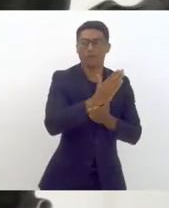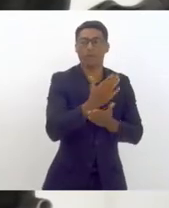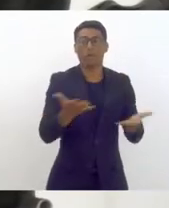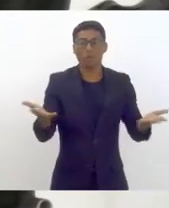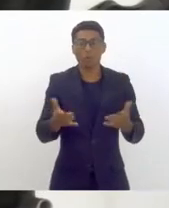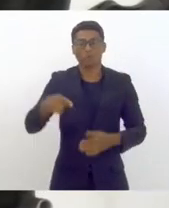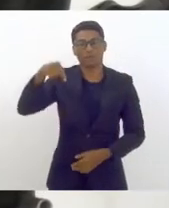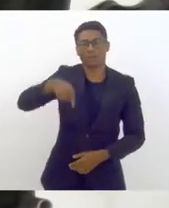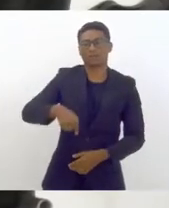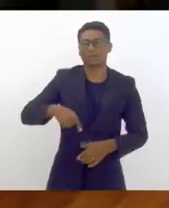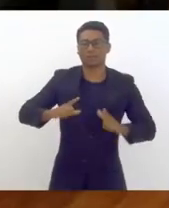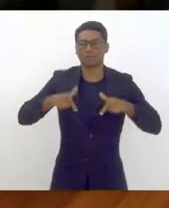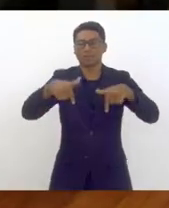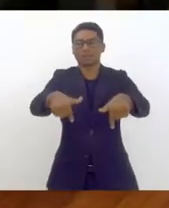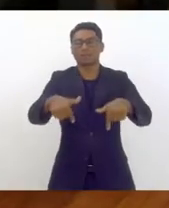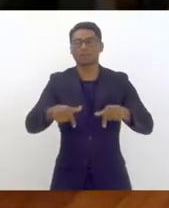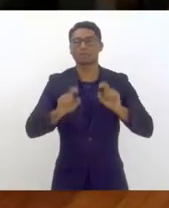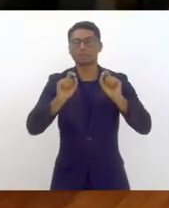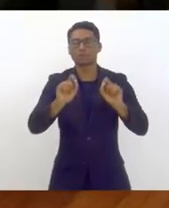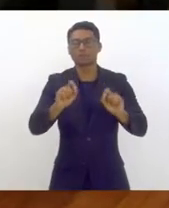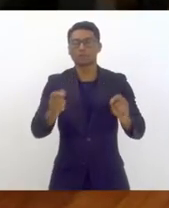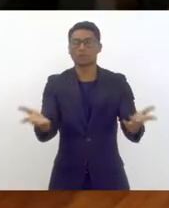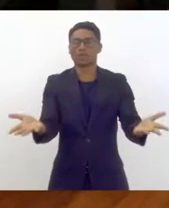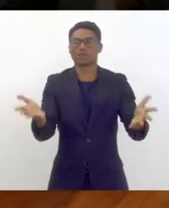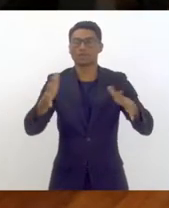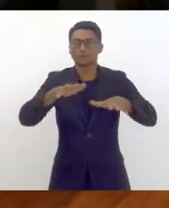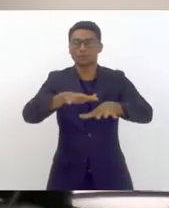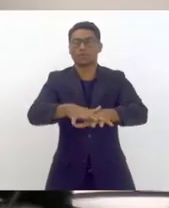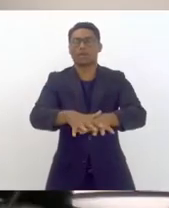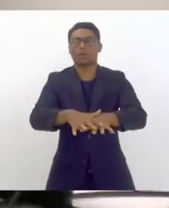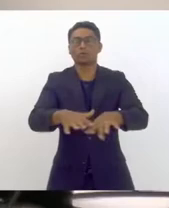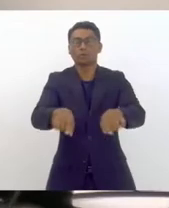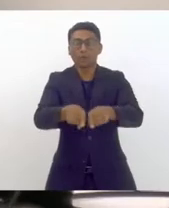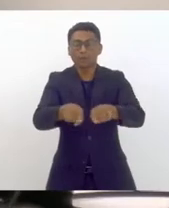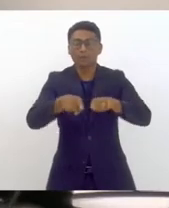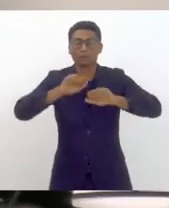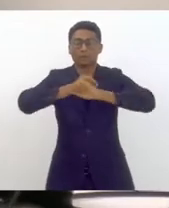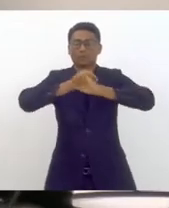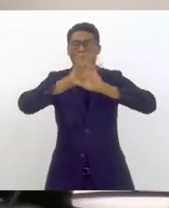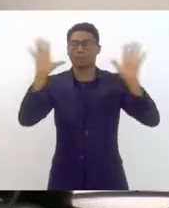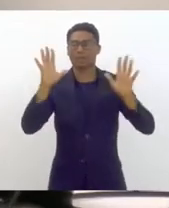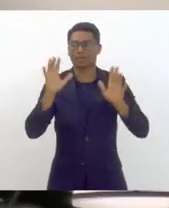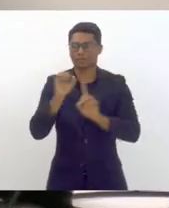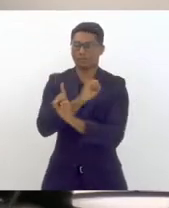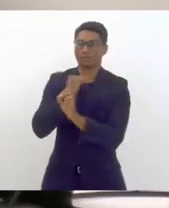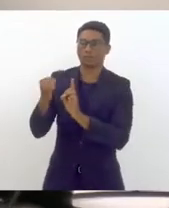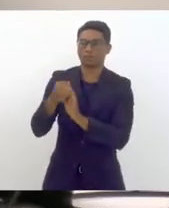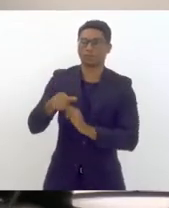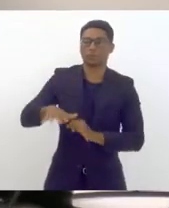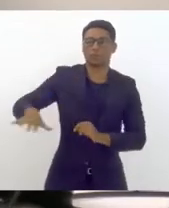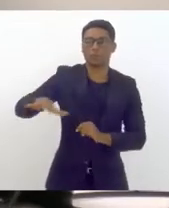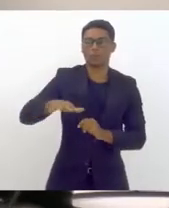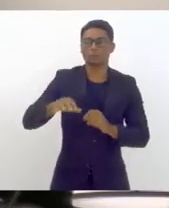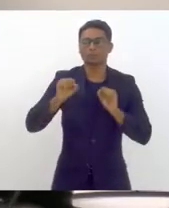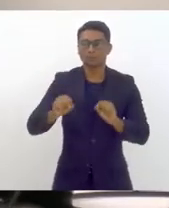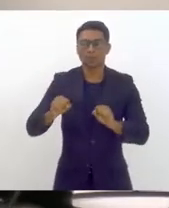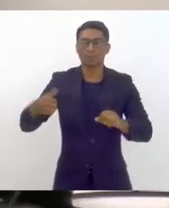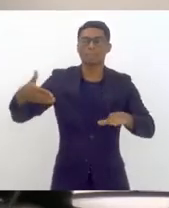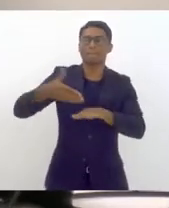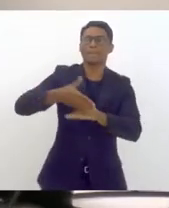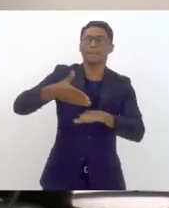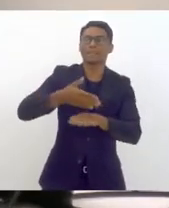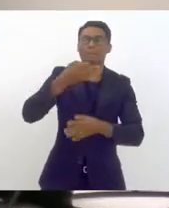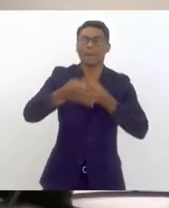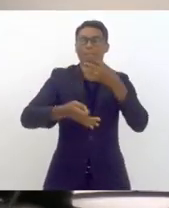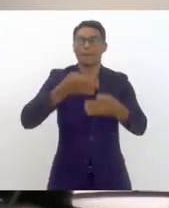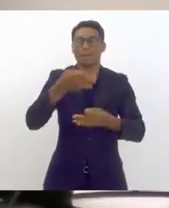prática como importante ferramenta de inclusão, de transparência, de participação da sociedade com os trabalhos